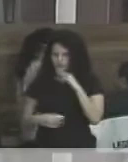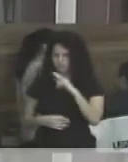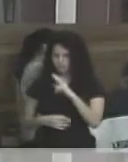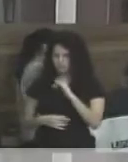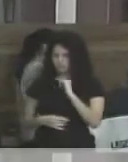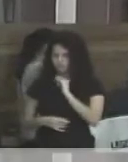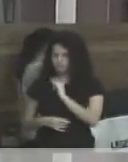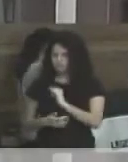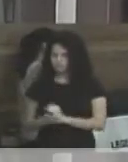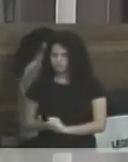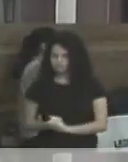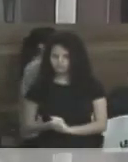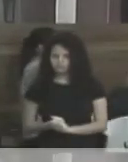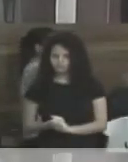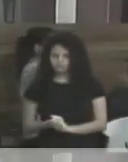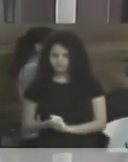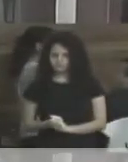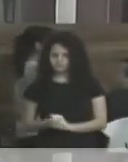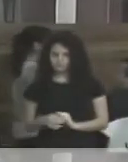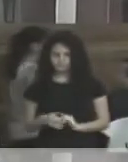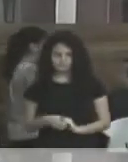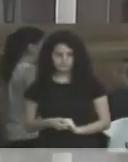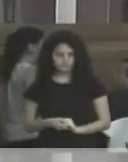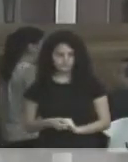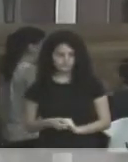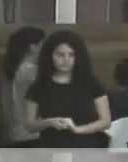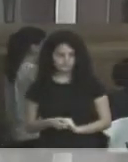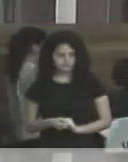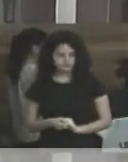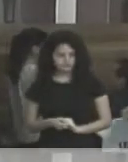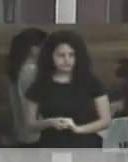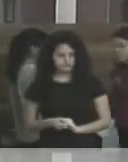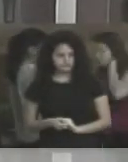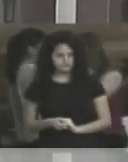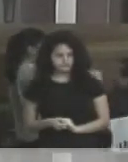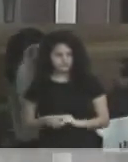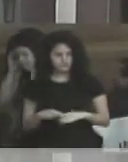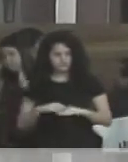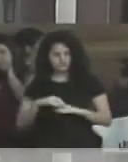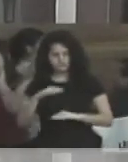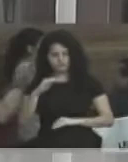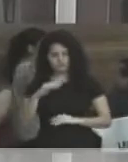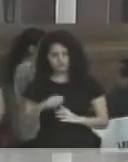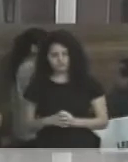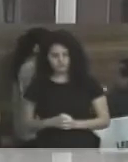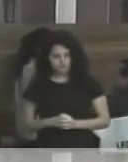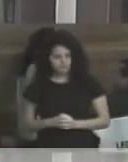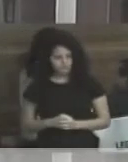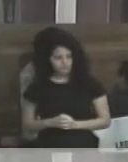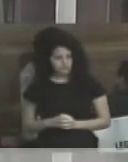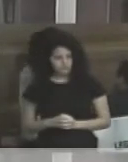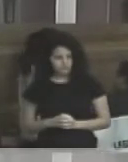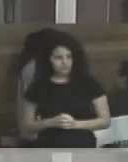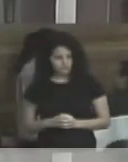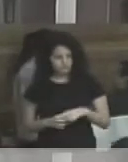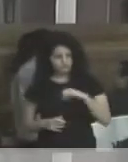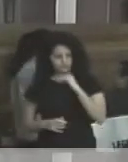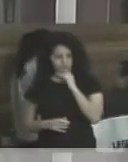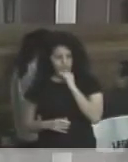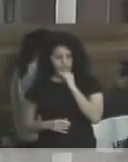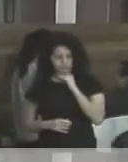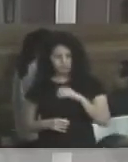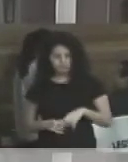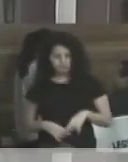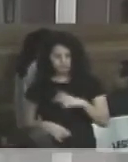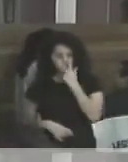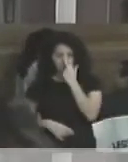permanência, de manutenção do emprego para o brasileiro, da elevação do conteúdo nacional no nosso país. E, infelizmente, parece que a política